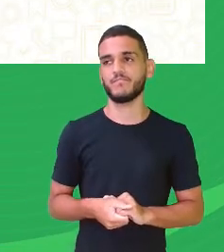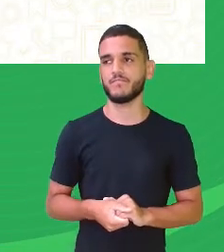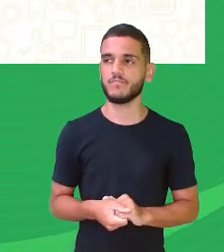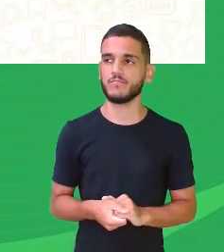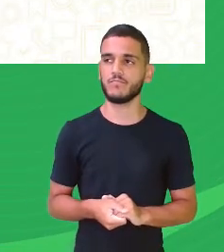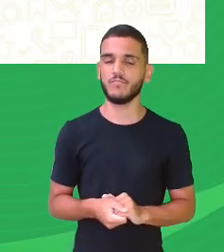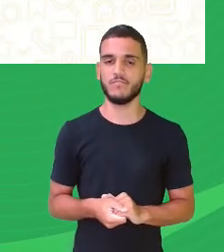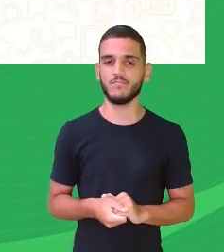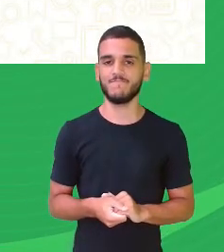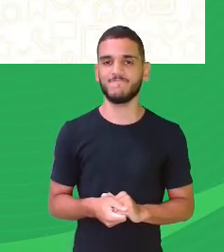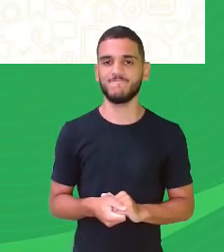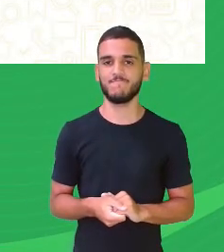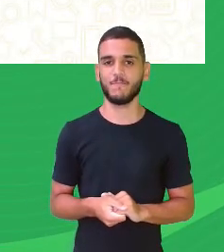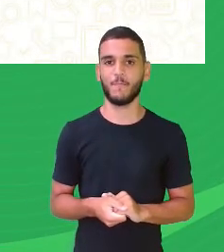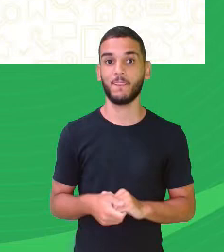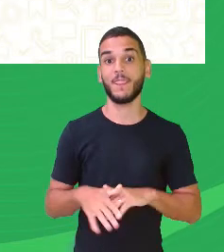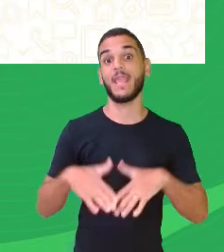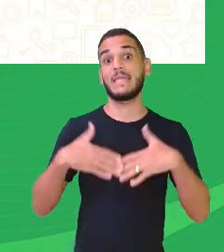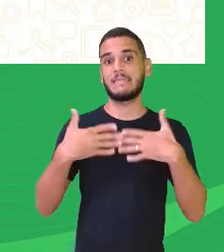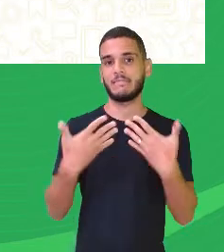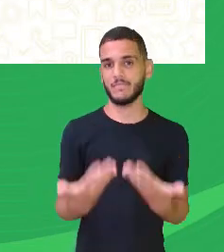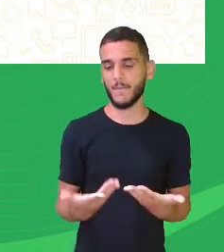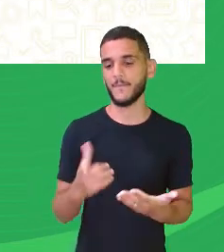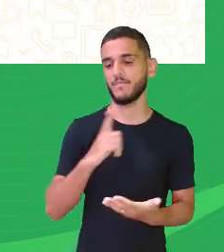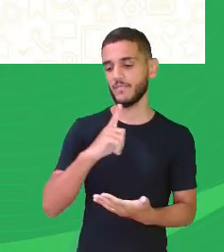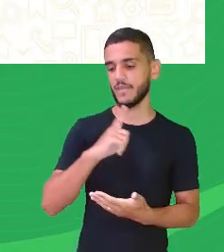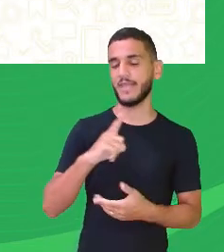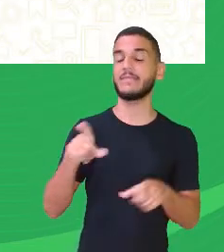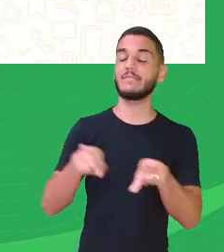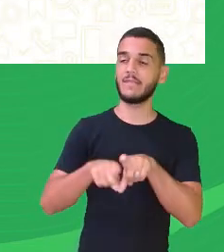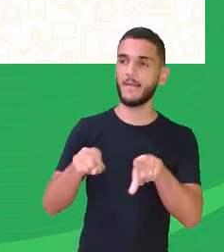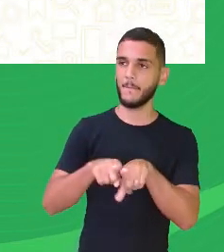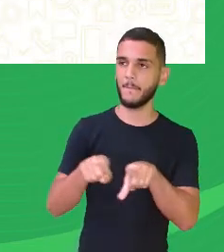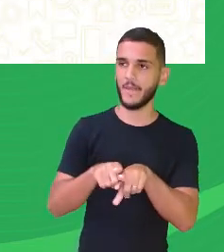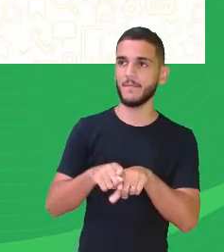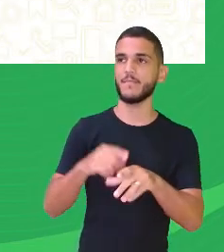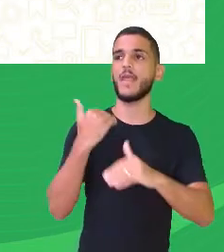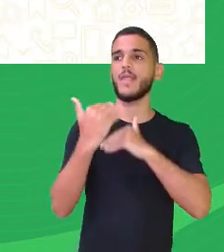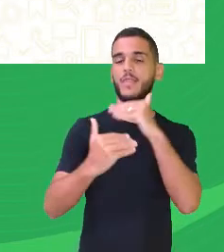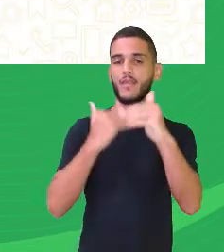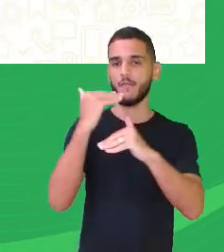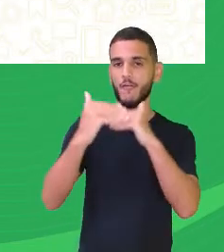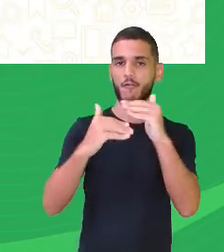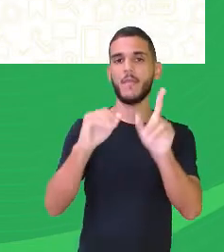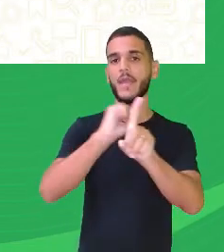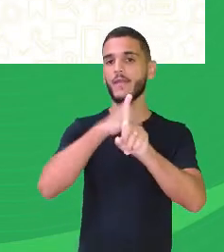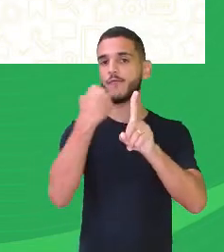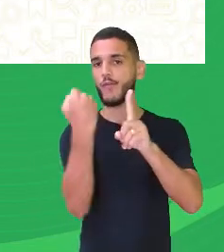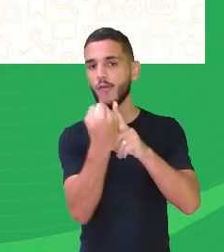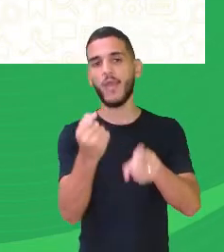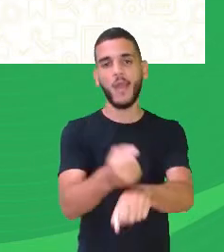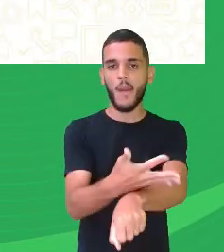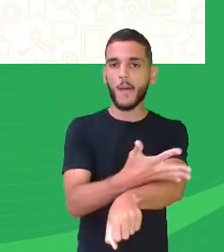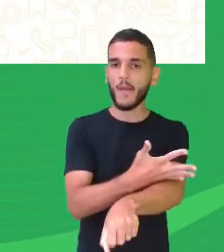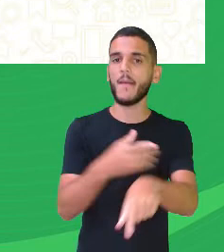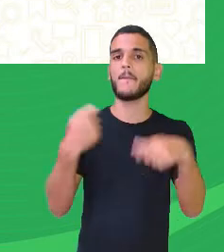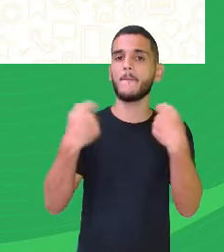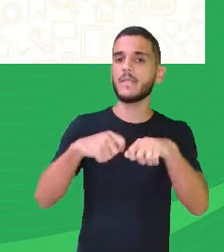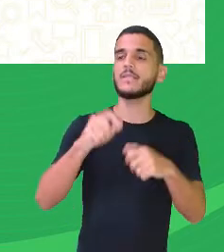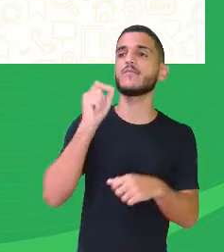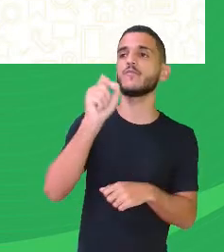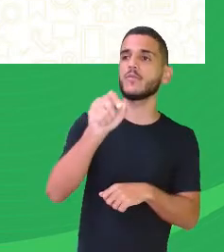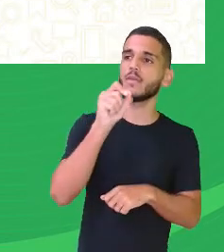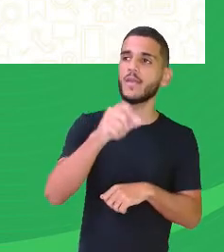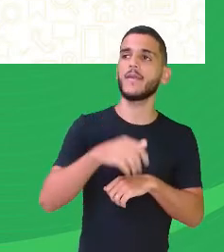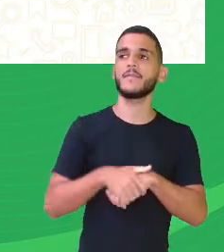Então, dentro desse desenvolvimento socioemocional, que é outro aspecto importante e indispensável, a gente precisa